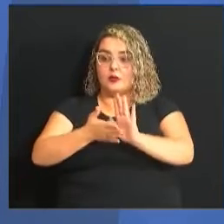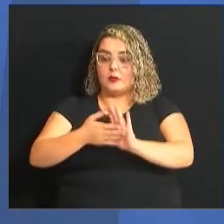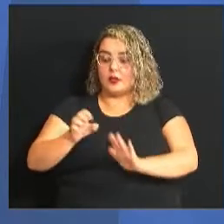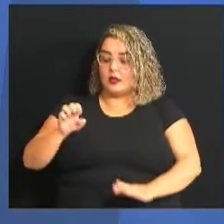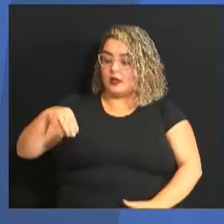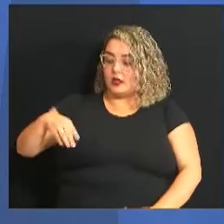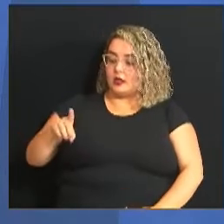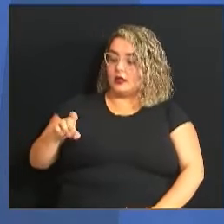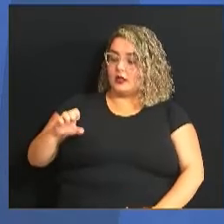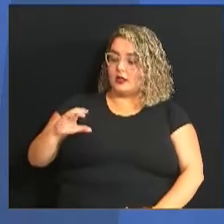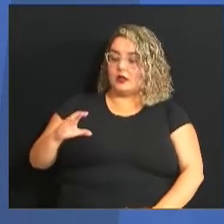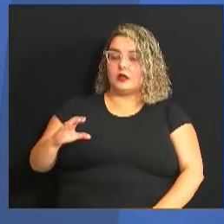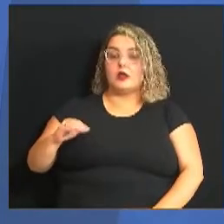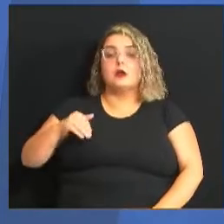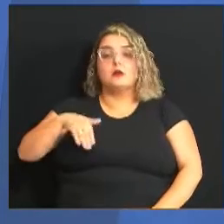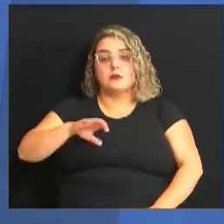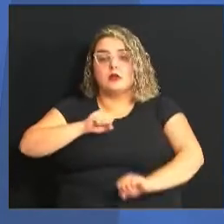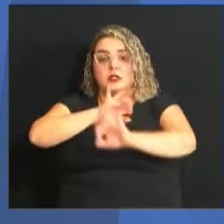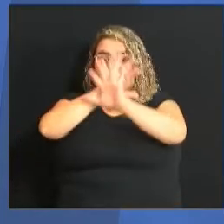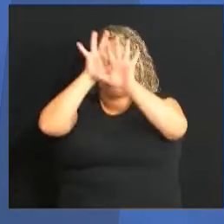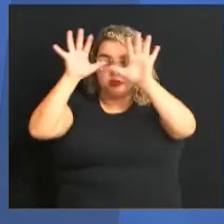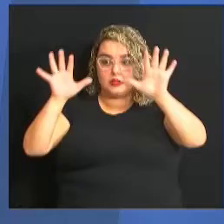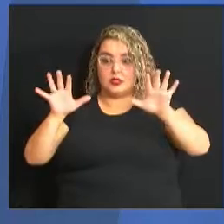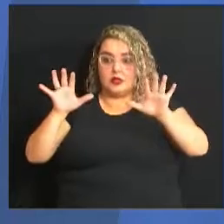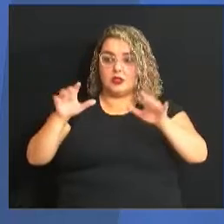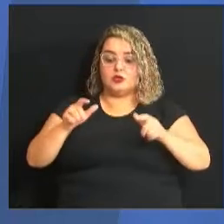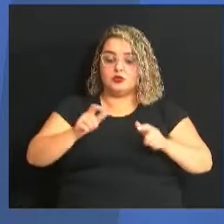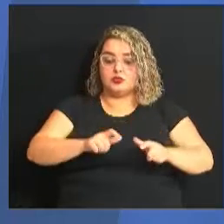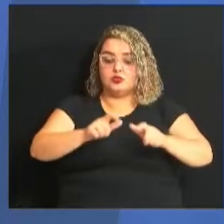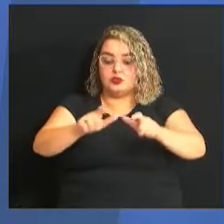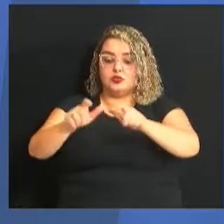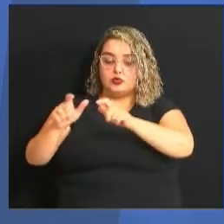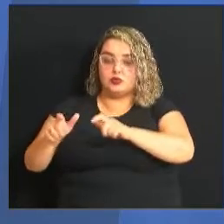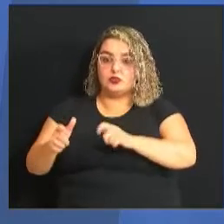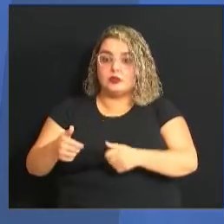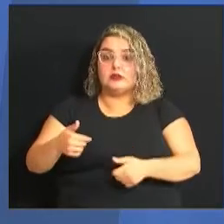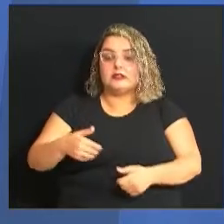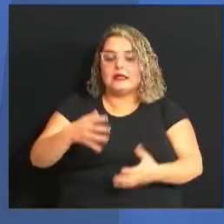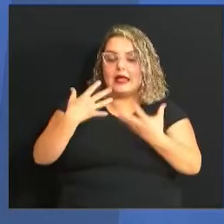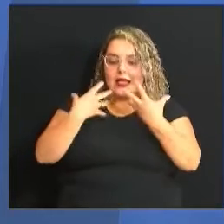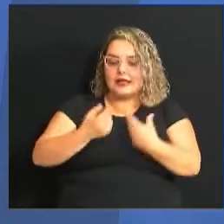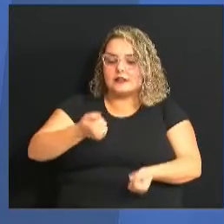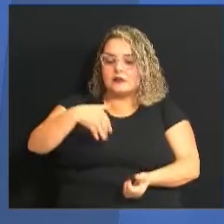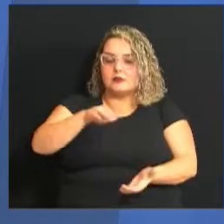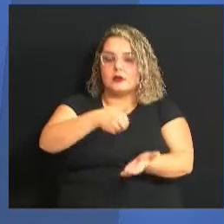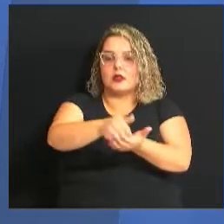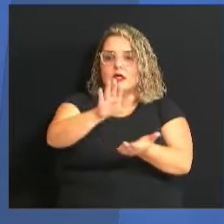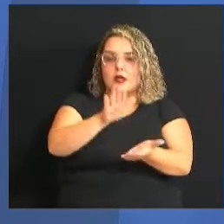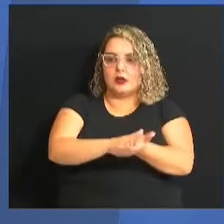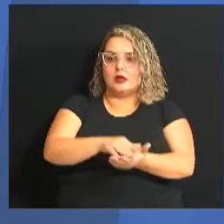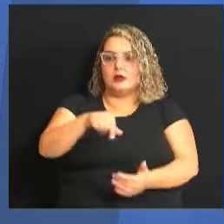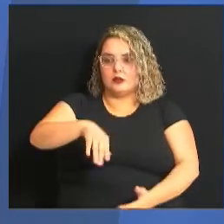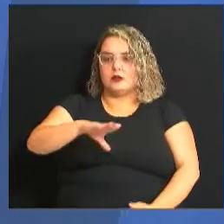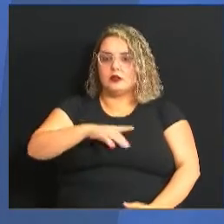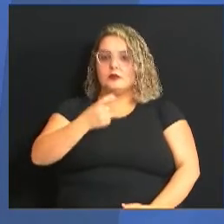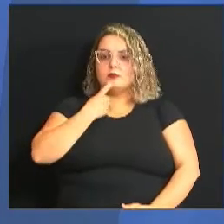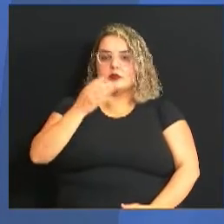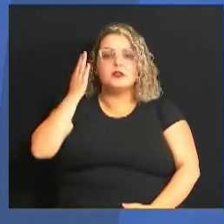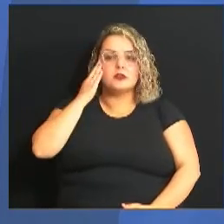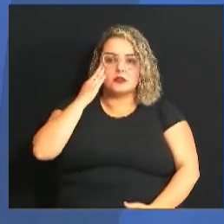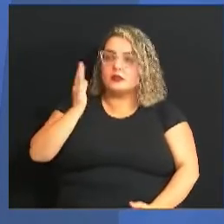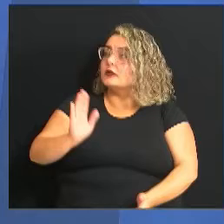mais transparente nos pontos de maior autuações no município de Campinas. Entenda.